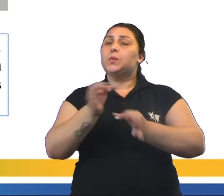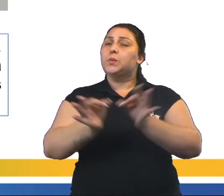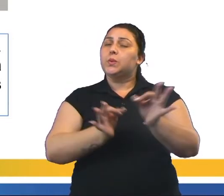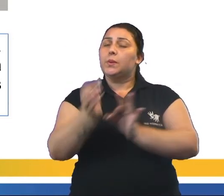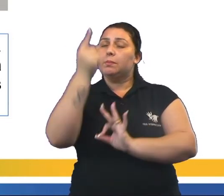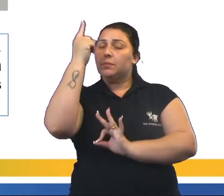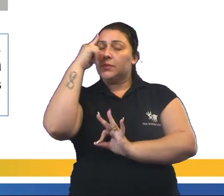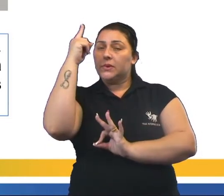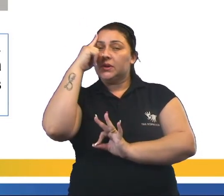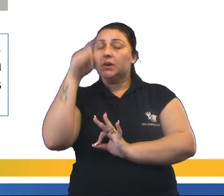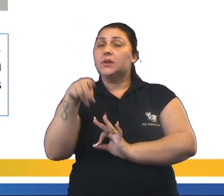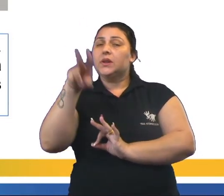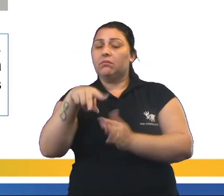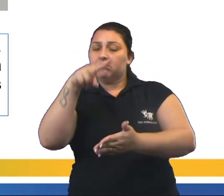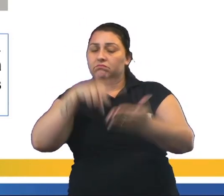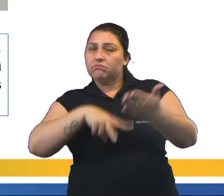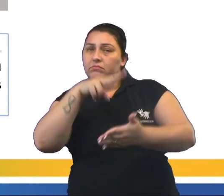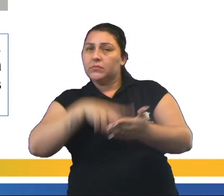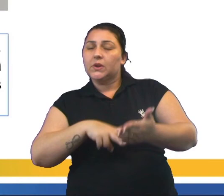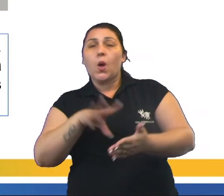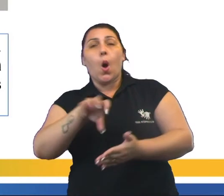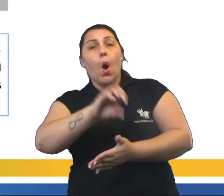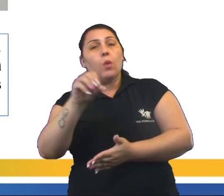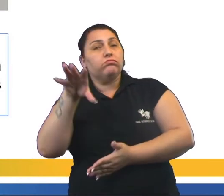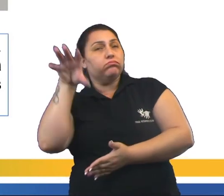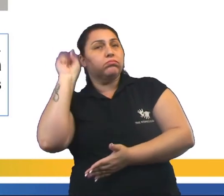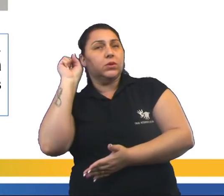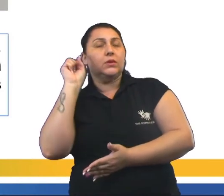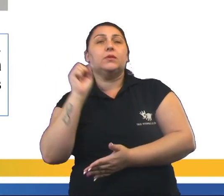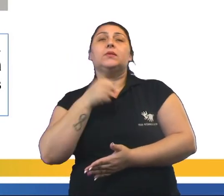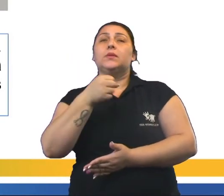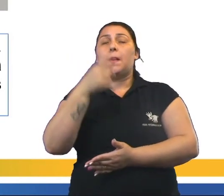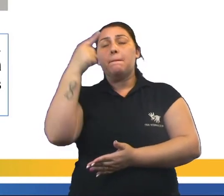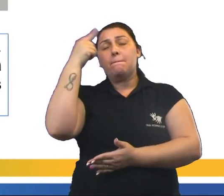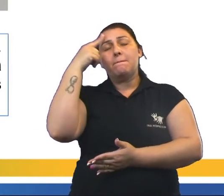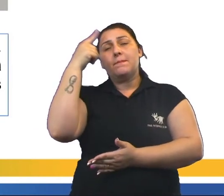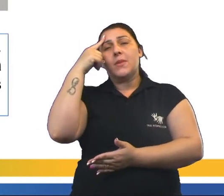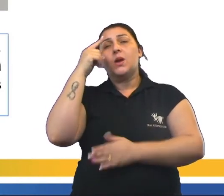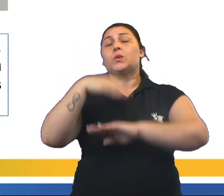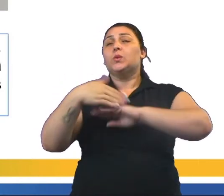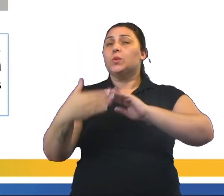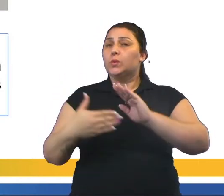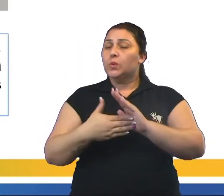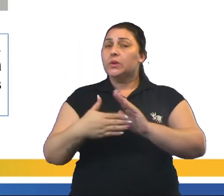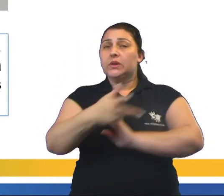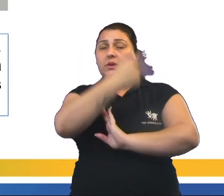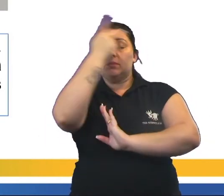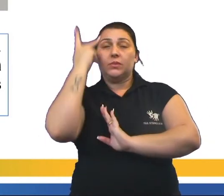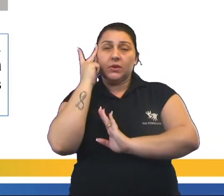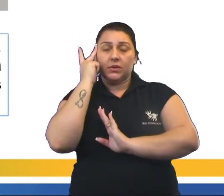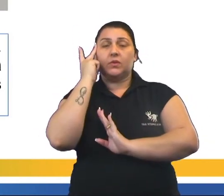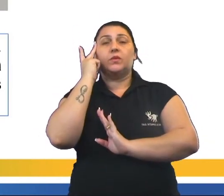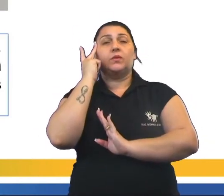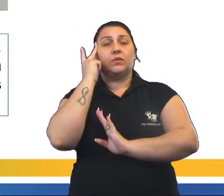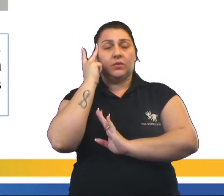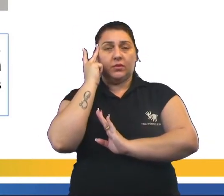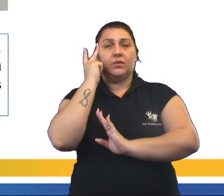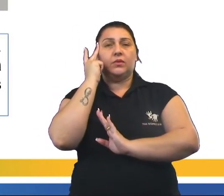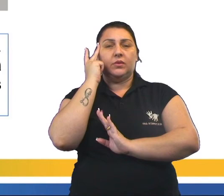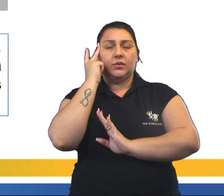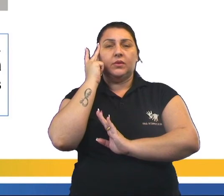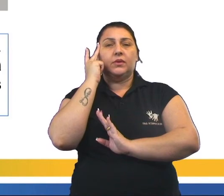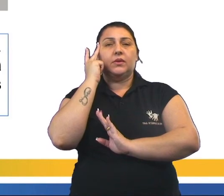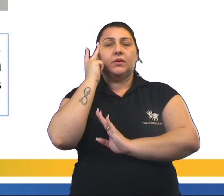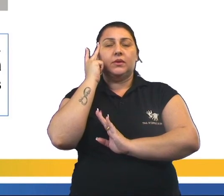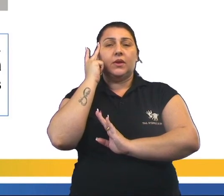pensando em um público-alvo. Essa entrevista foi pensada para atingir todos os públicos quando trata da questão